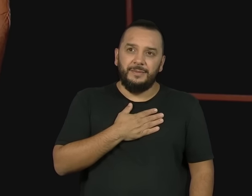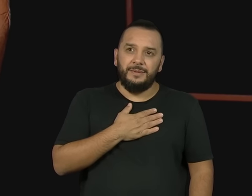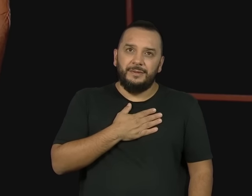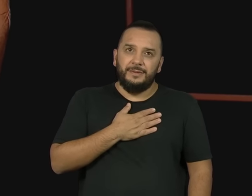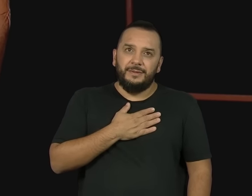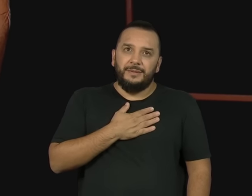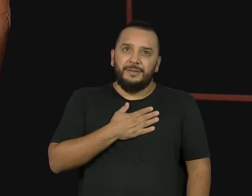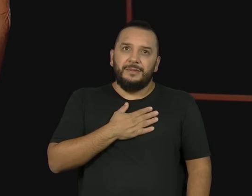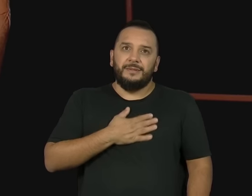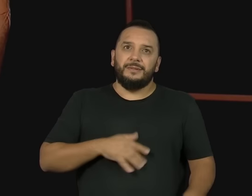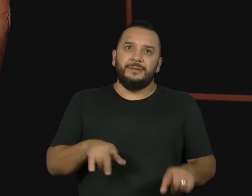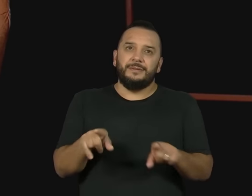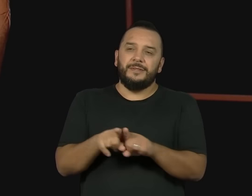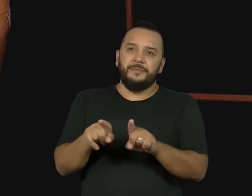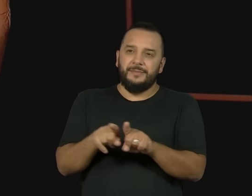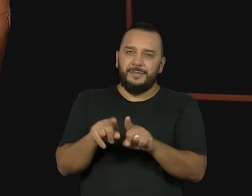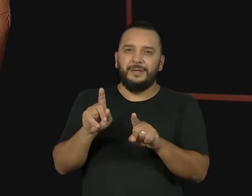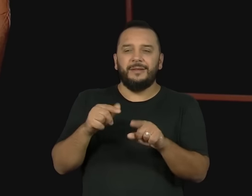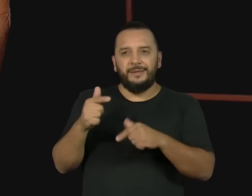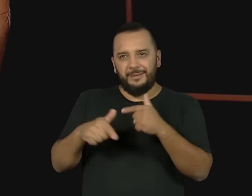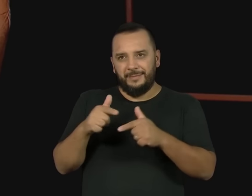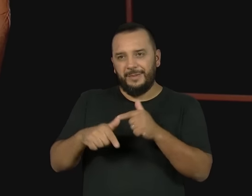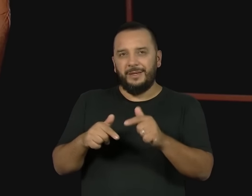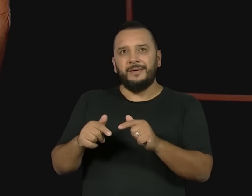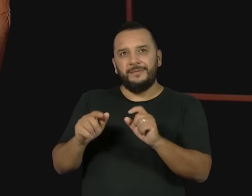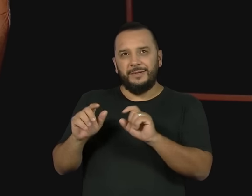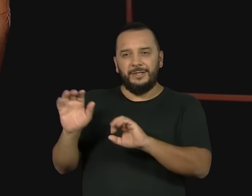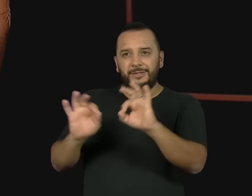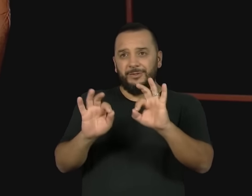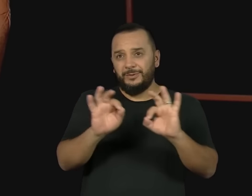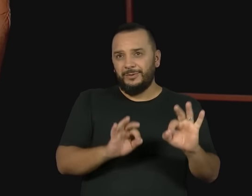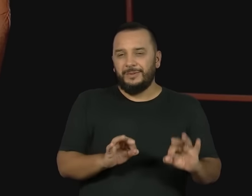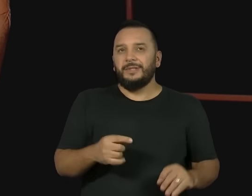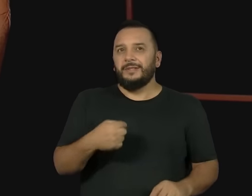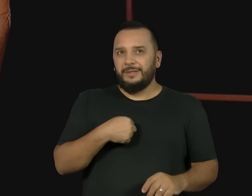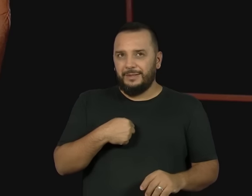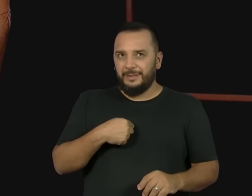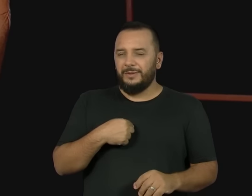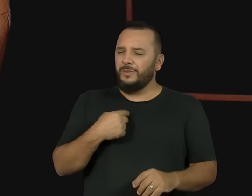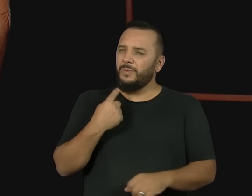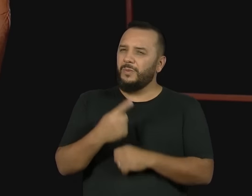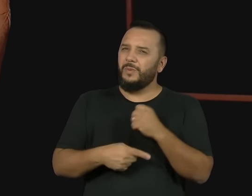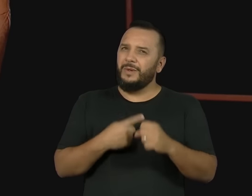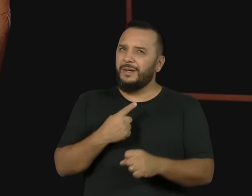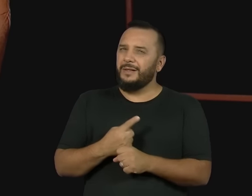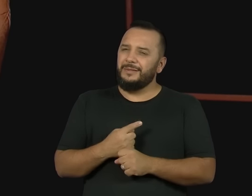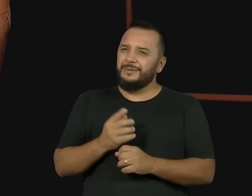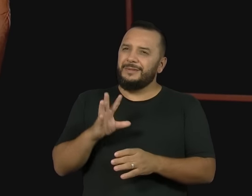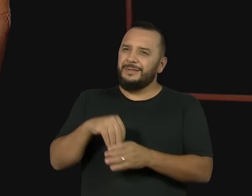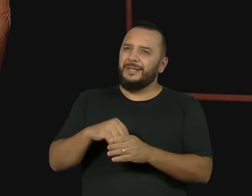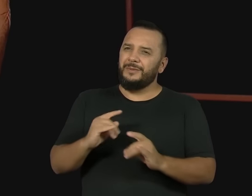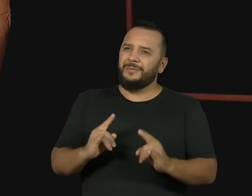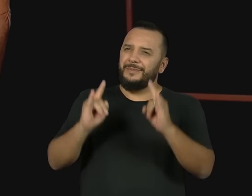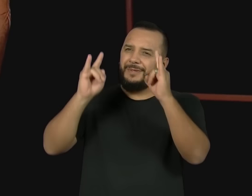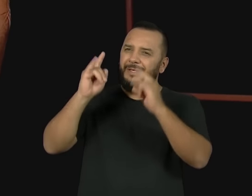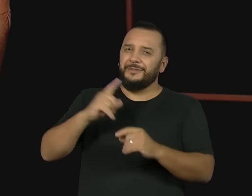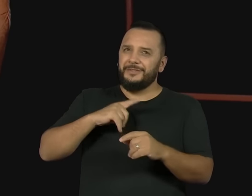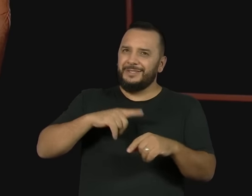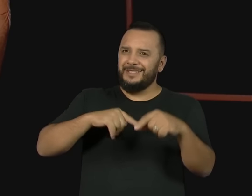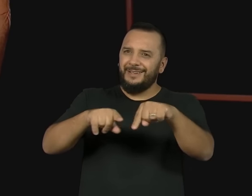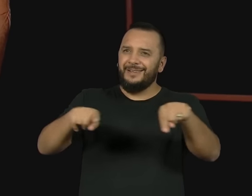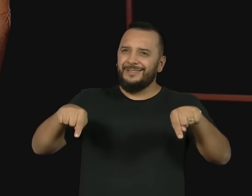era editora, e eu, como era dentro de, eu esqueci o nome do prédio, que tinha um monte de